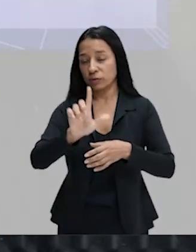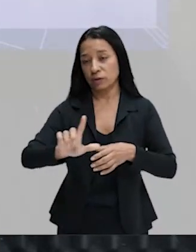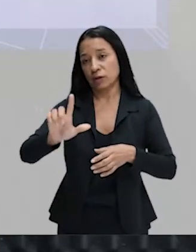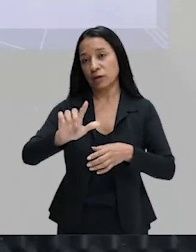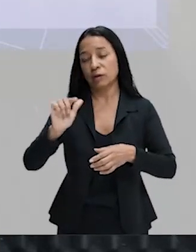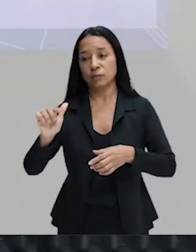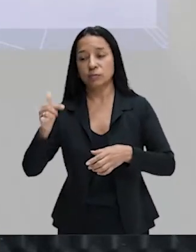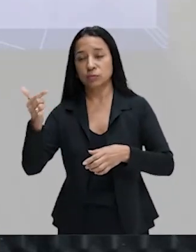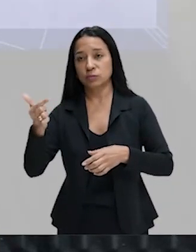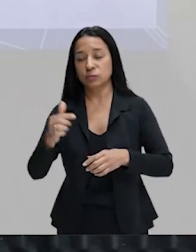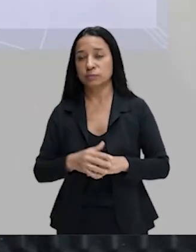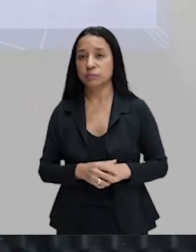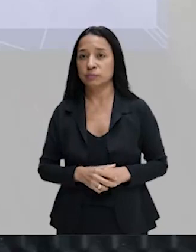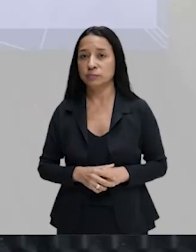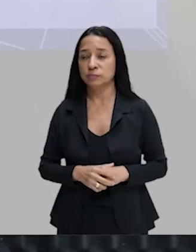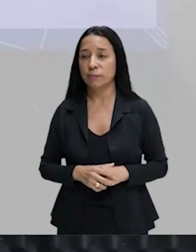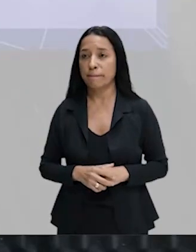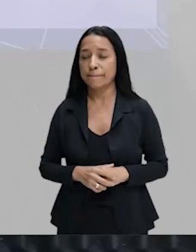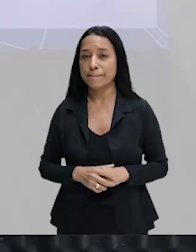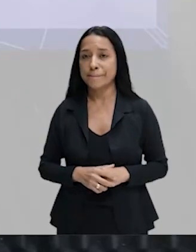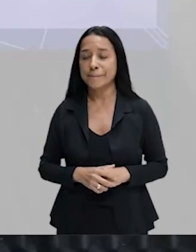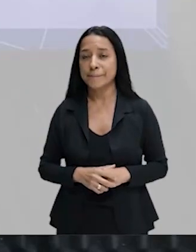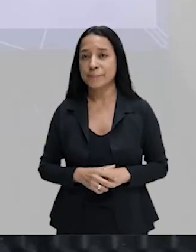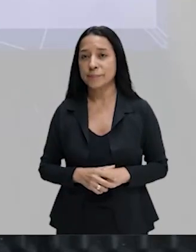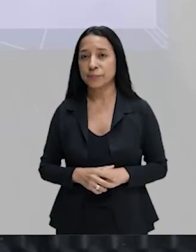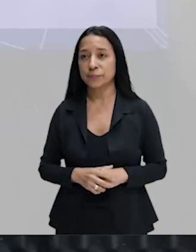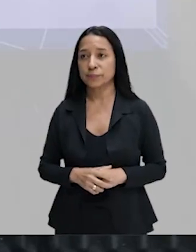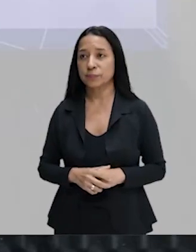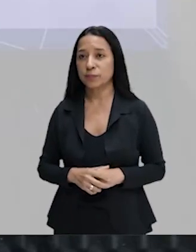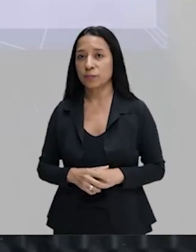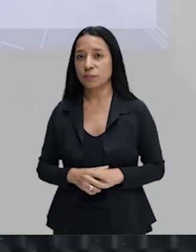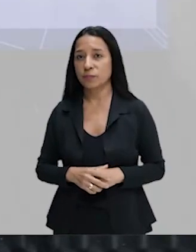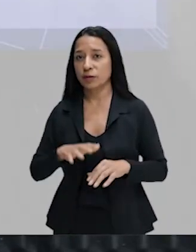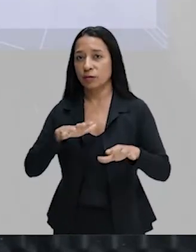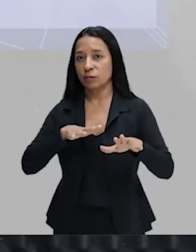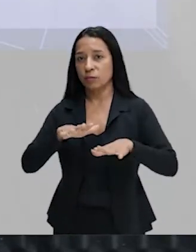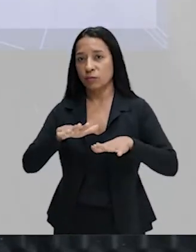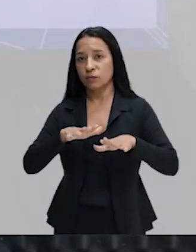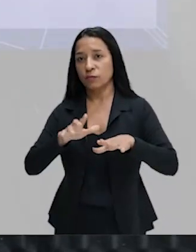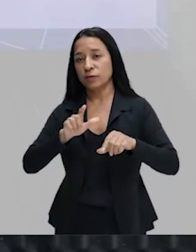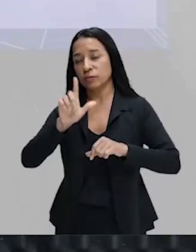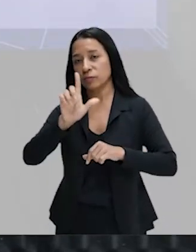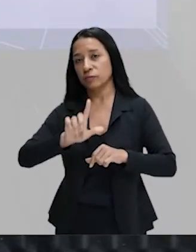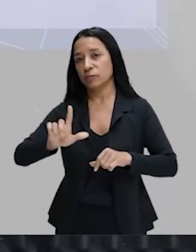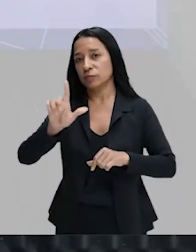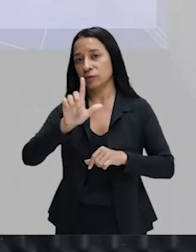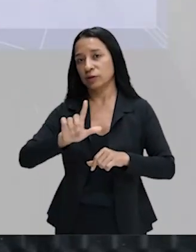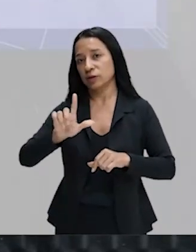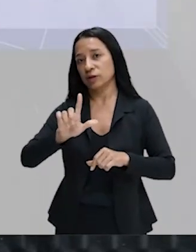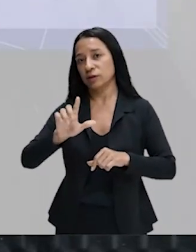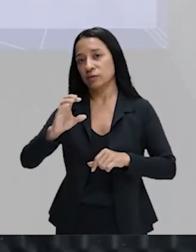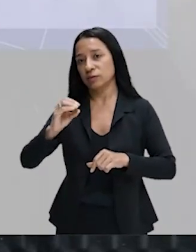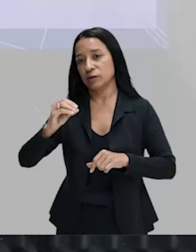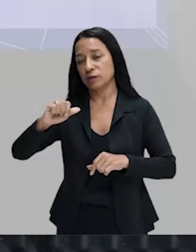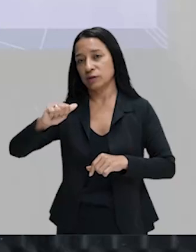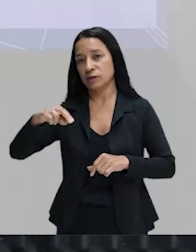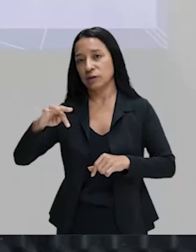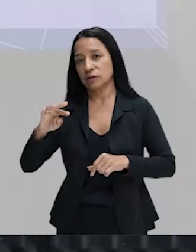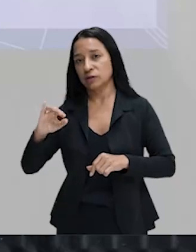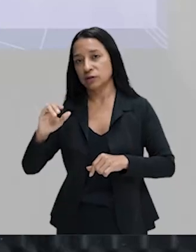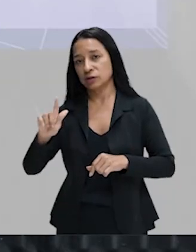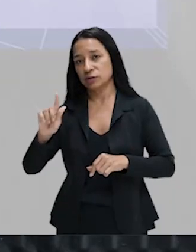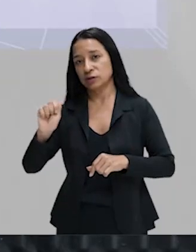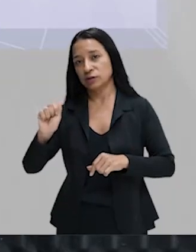Média o movimento literário com o trovadorismo, culto às cantigas, né,